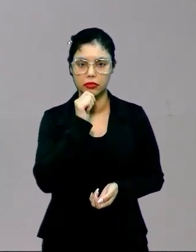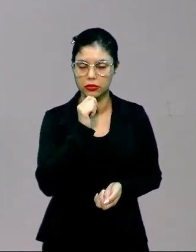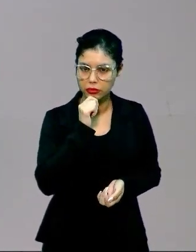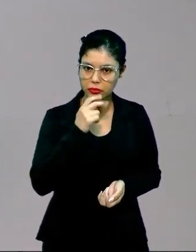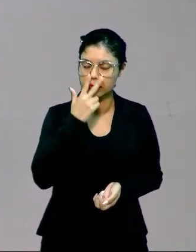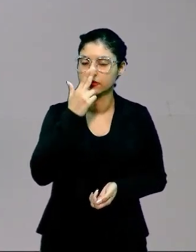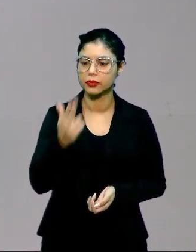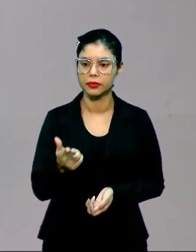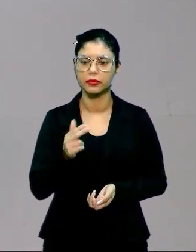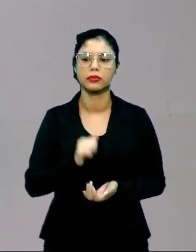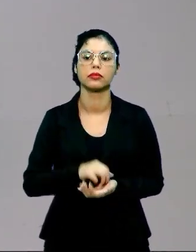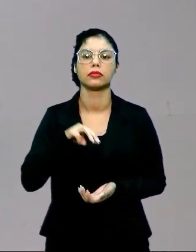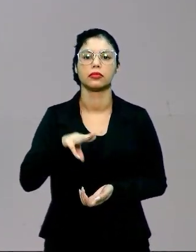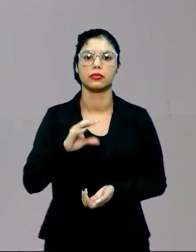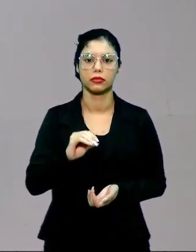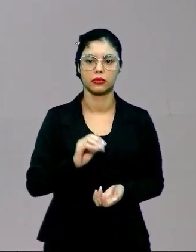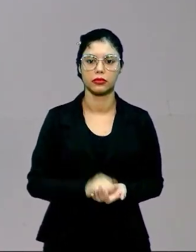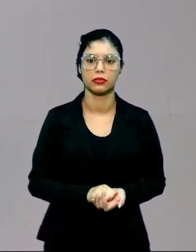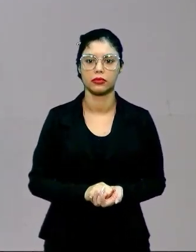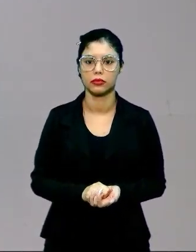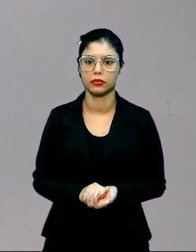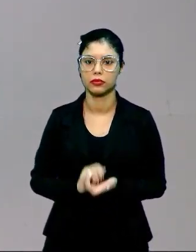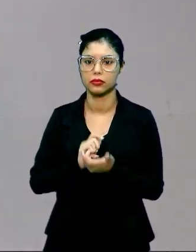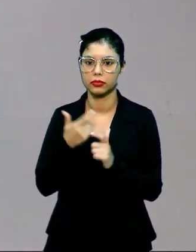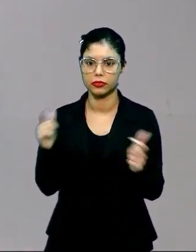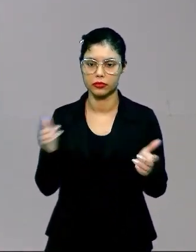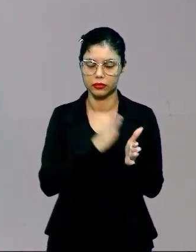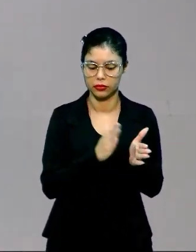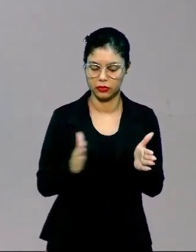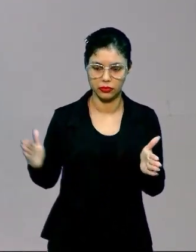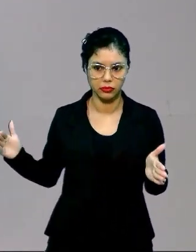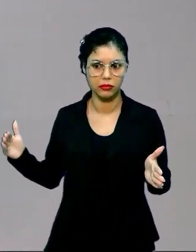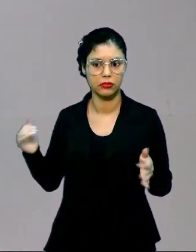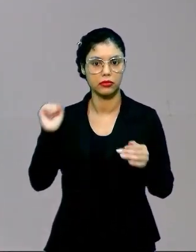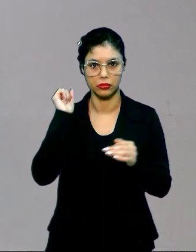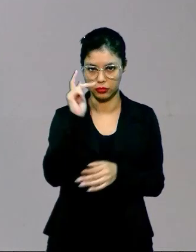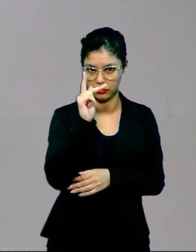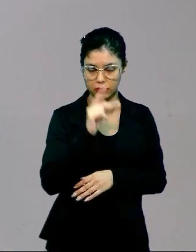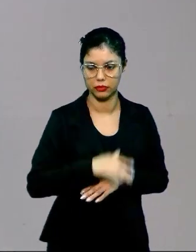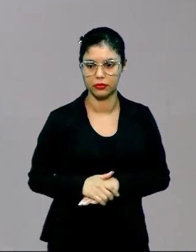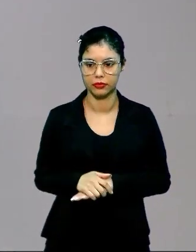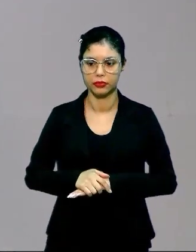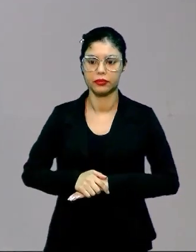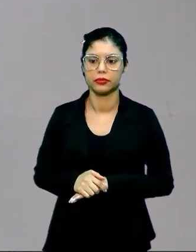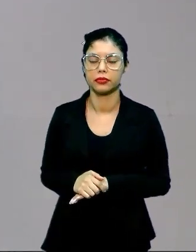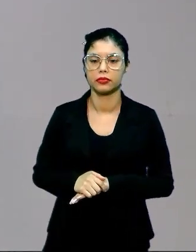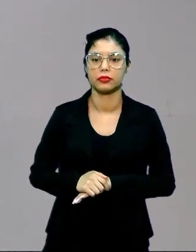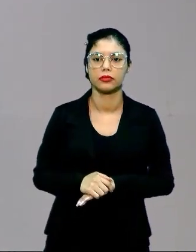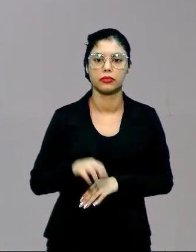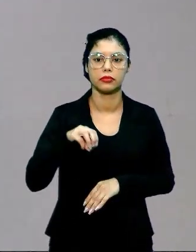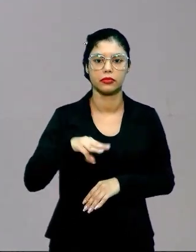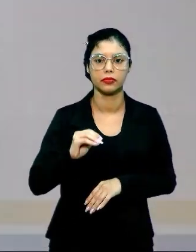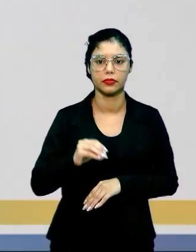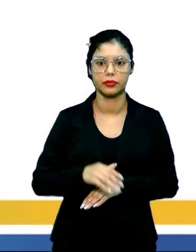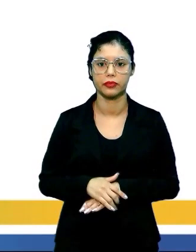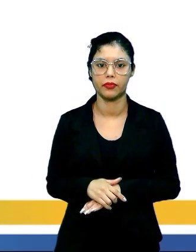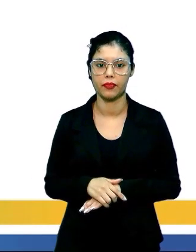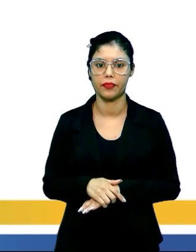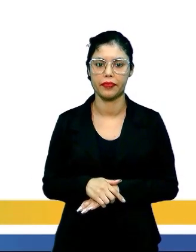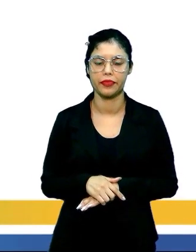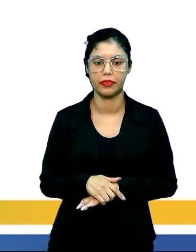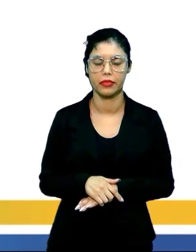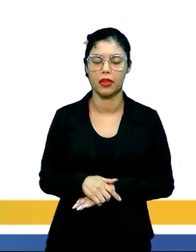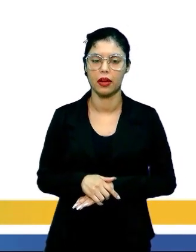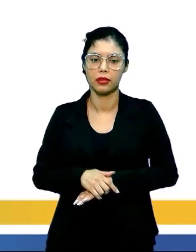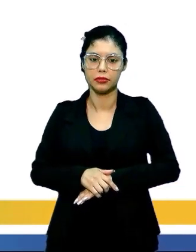mais aparece, chama-se em estatística da maior frequência. Beleza? Então, isso é moda.